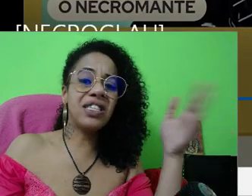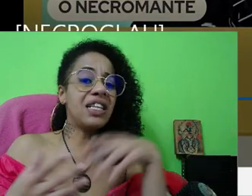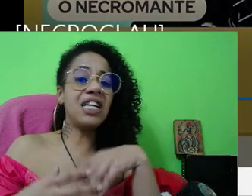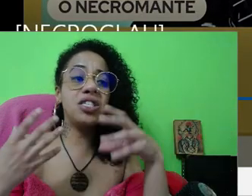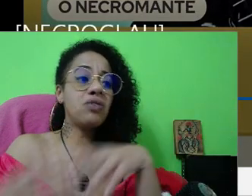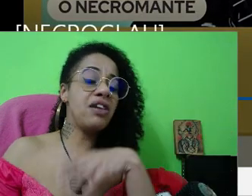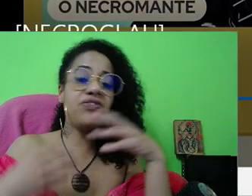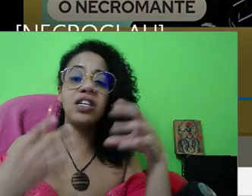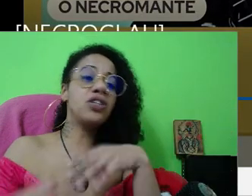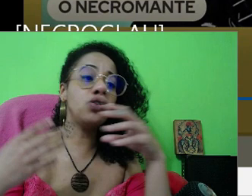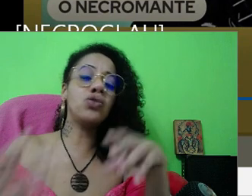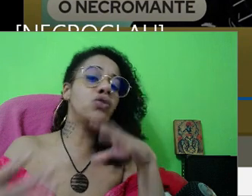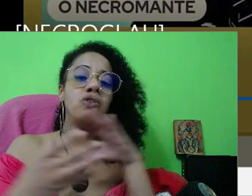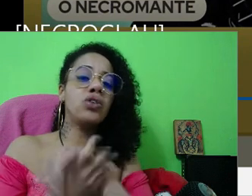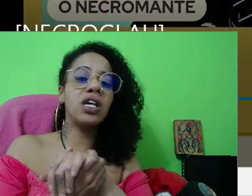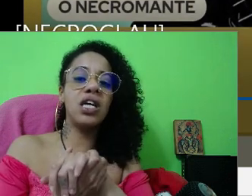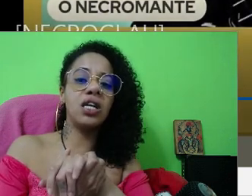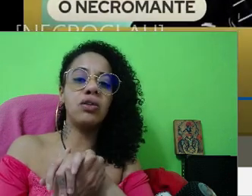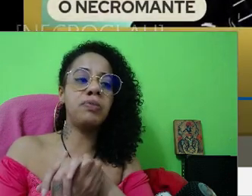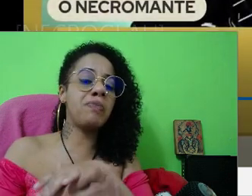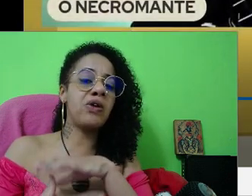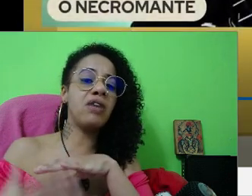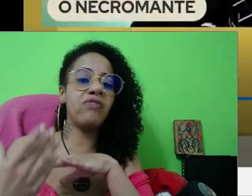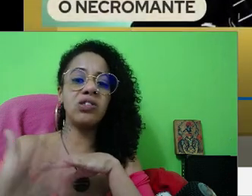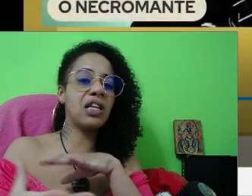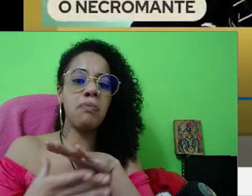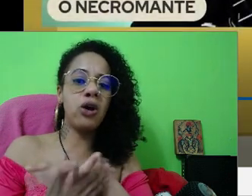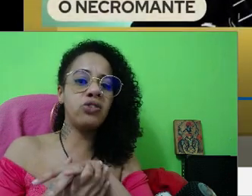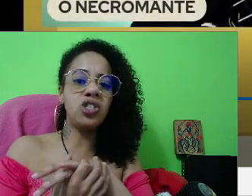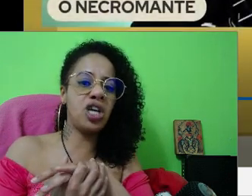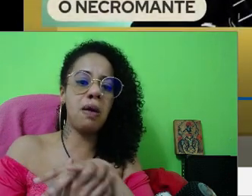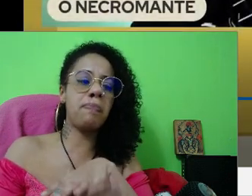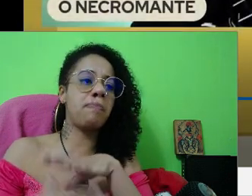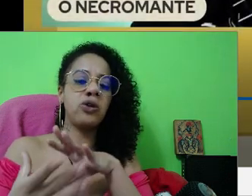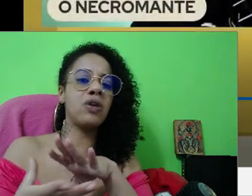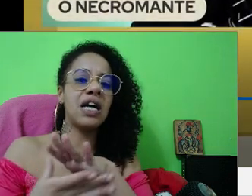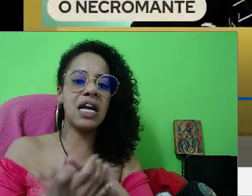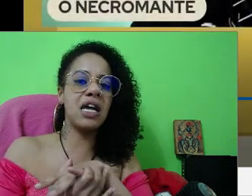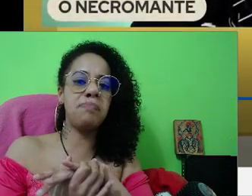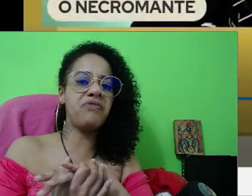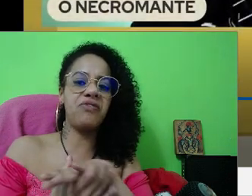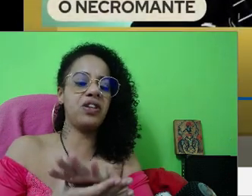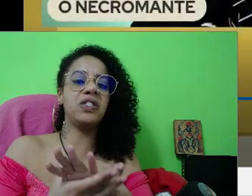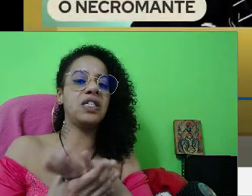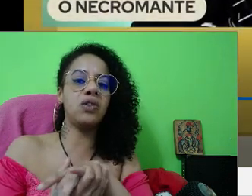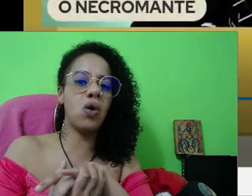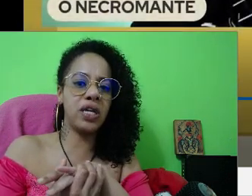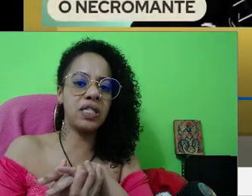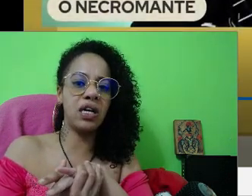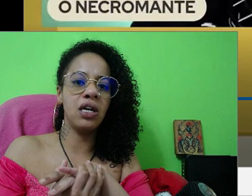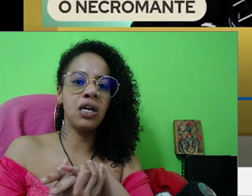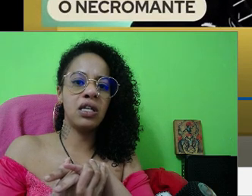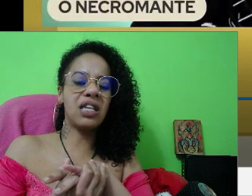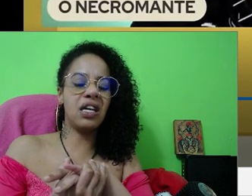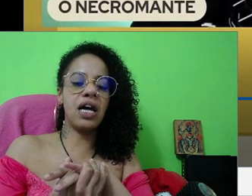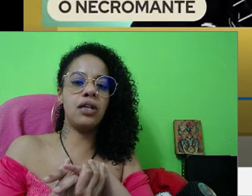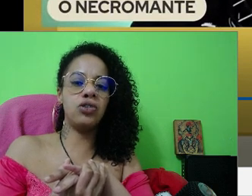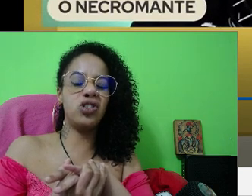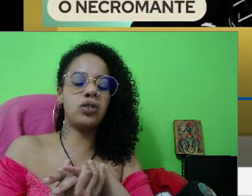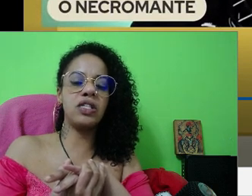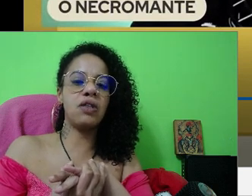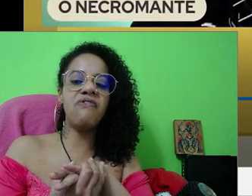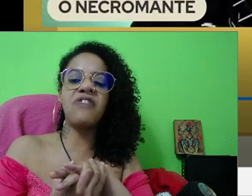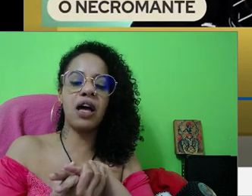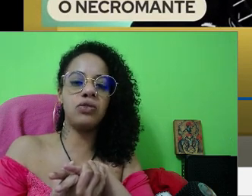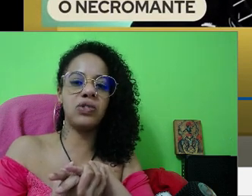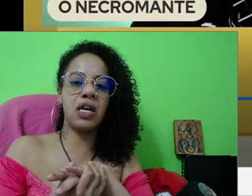você tá desqualificando tudo querido primeiro que você tem uma autoestima para por tocar aí para ficar falando essas coisas tá ligado